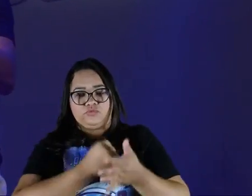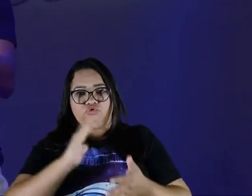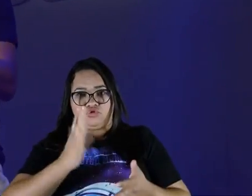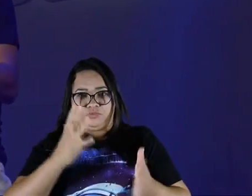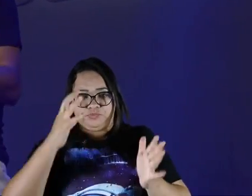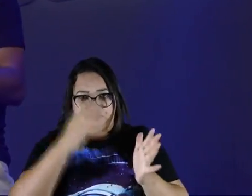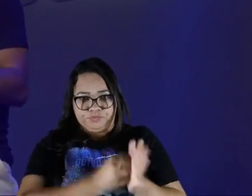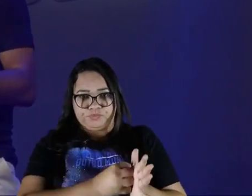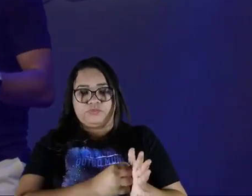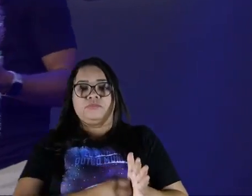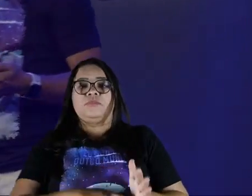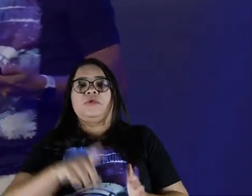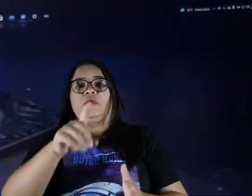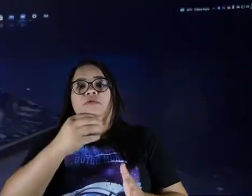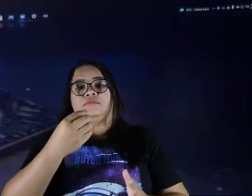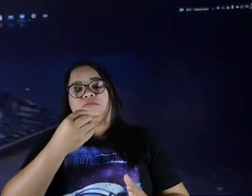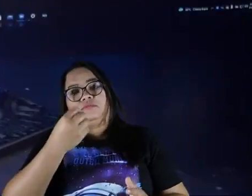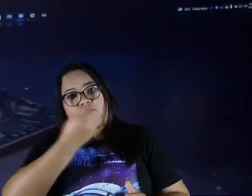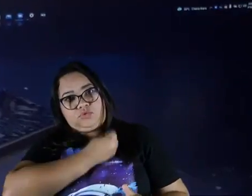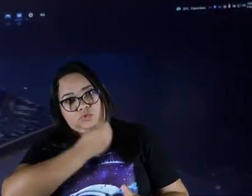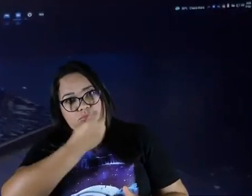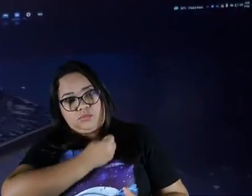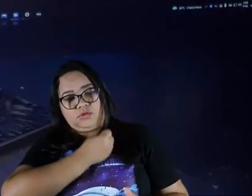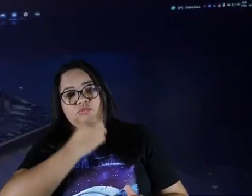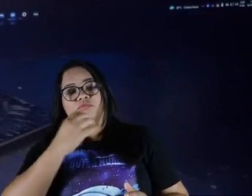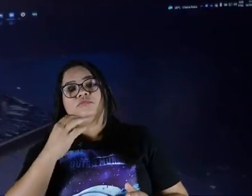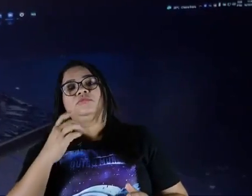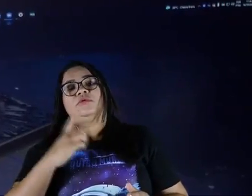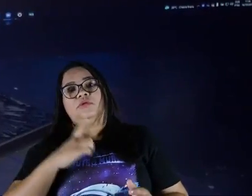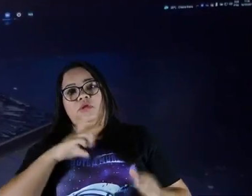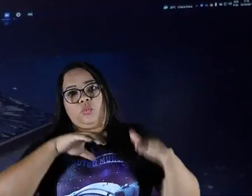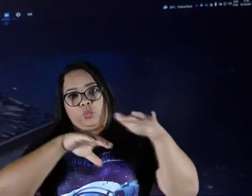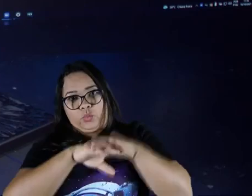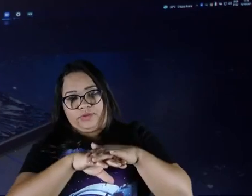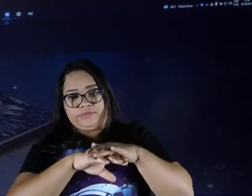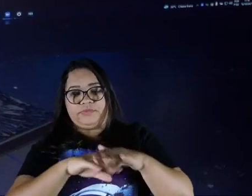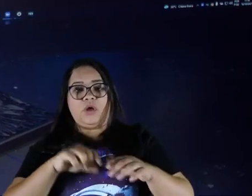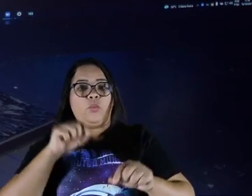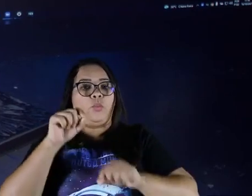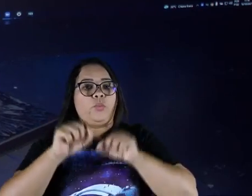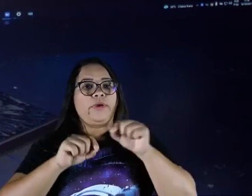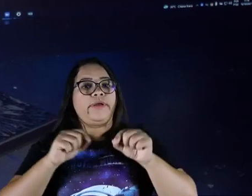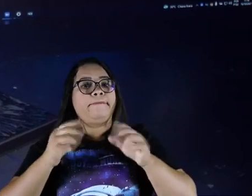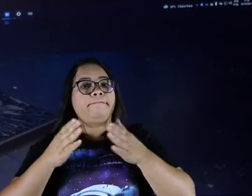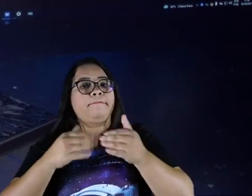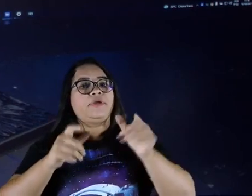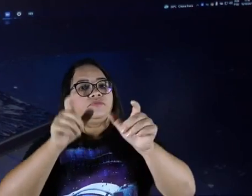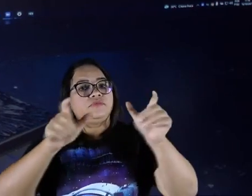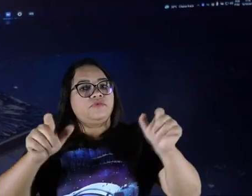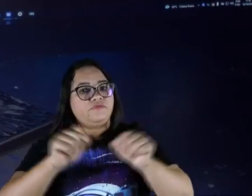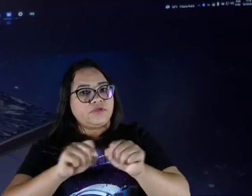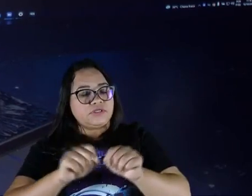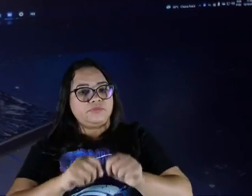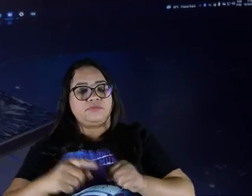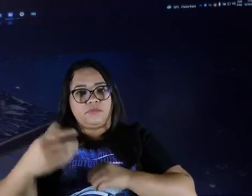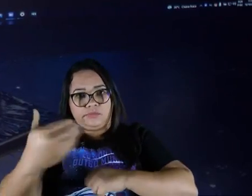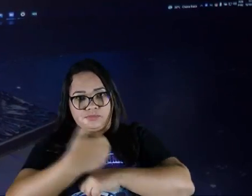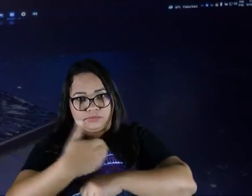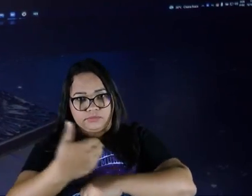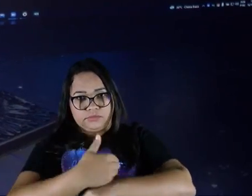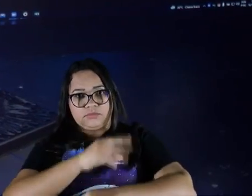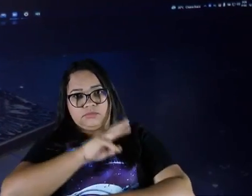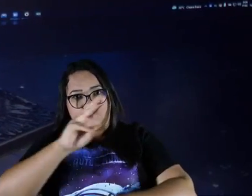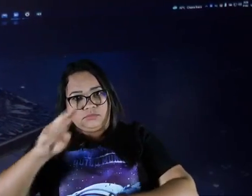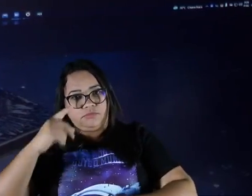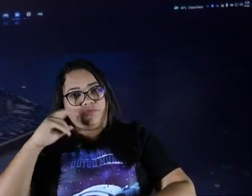certo? Okay. Então você recebeu o seu número de inscrição. O que a gente quer que o pessoal faça para agilizar? Entramos no site, você está vendo o